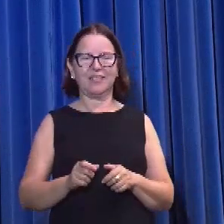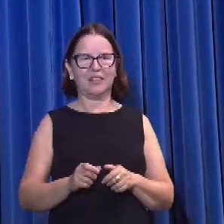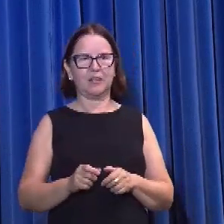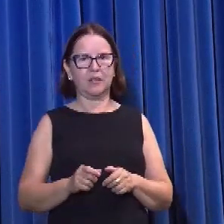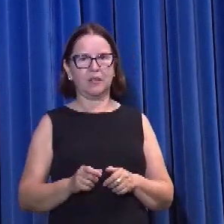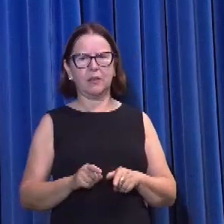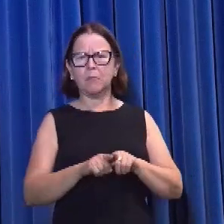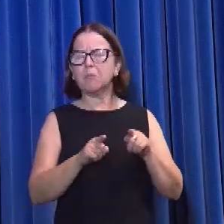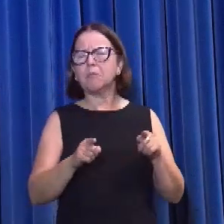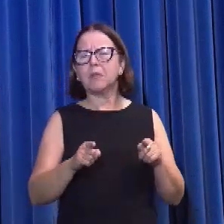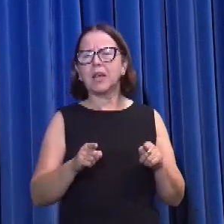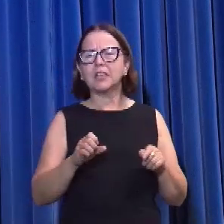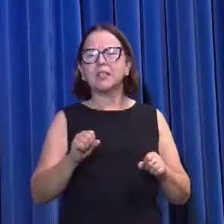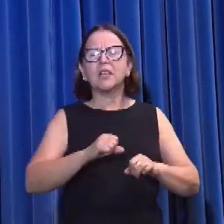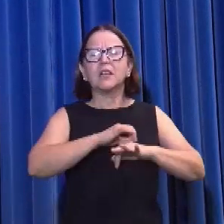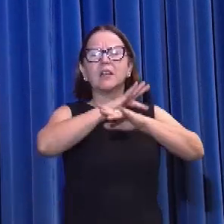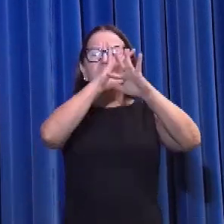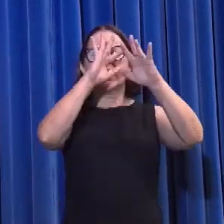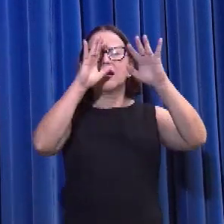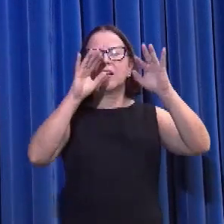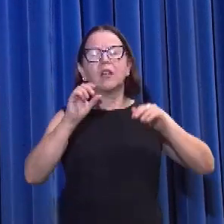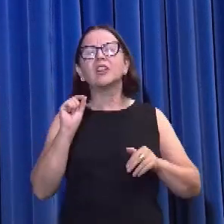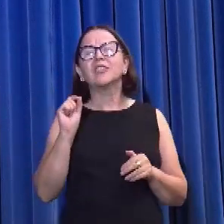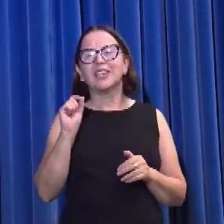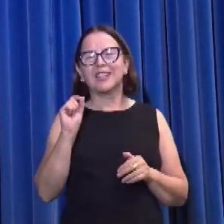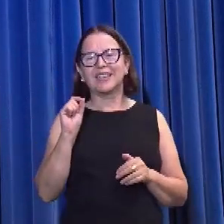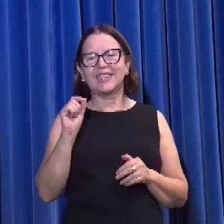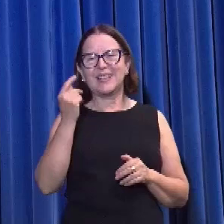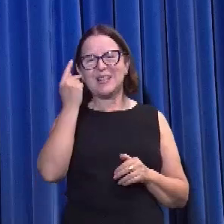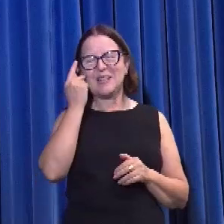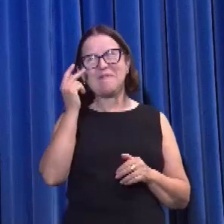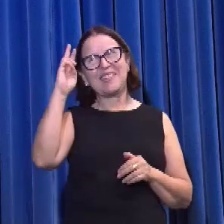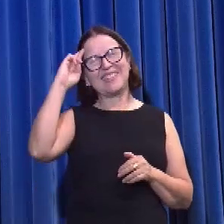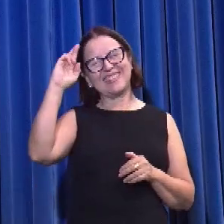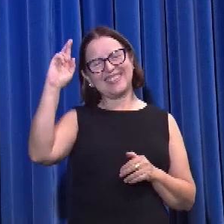mas para quem vai a glória? É para Ele.